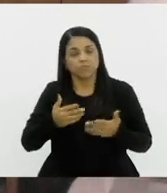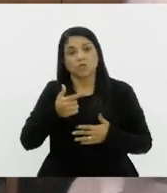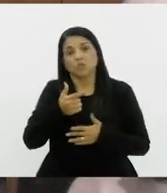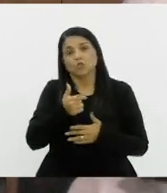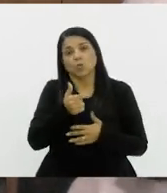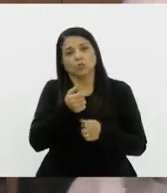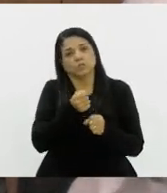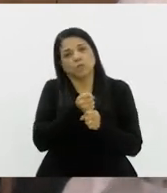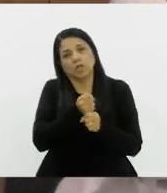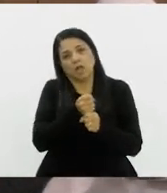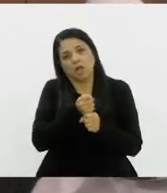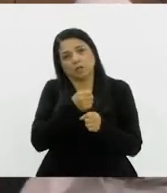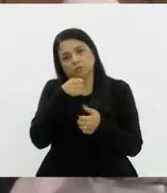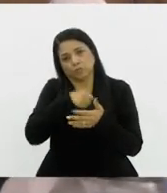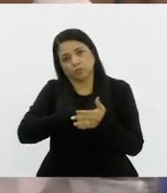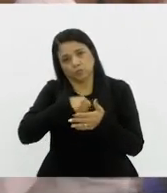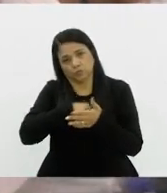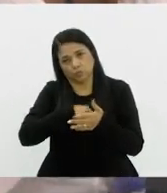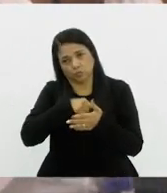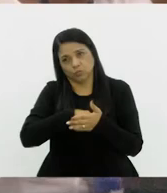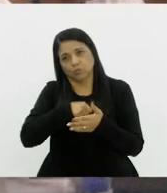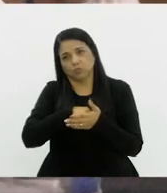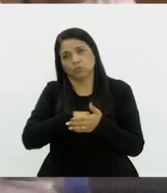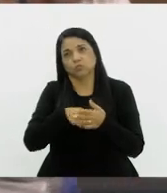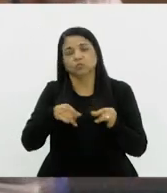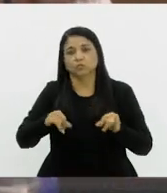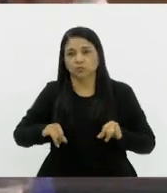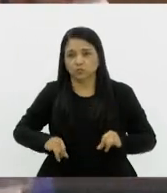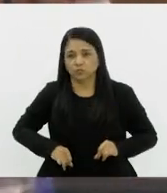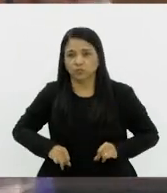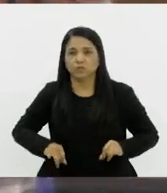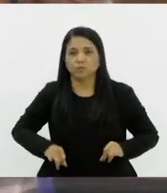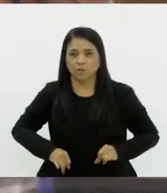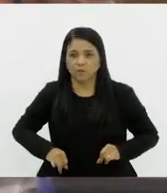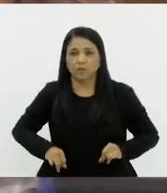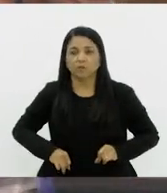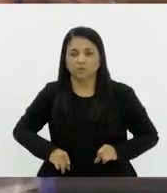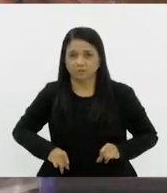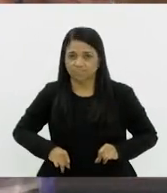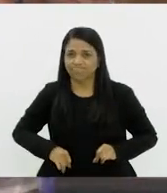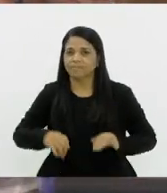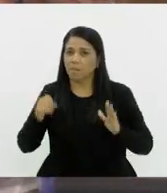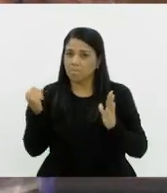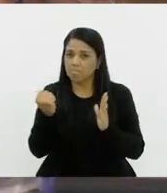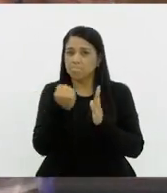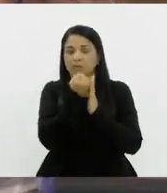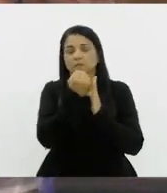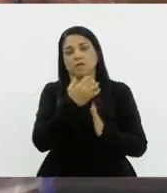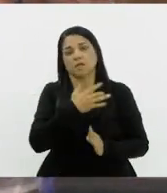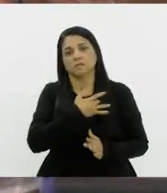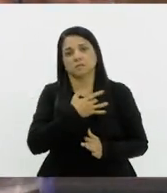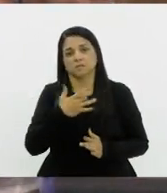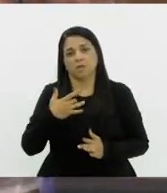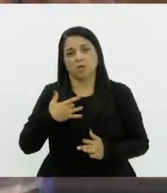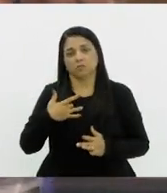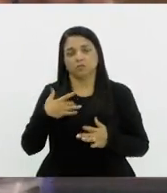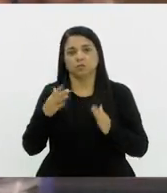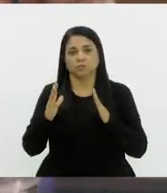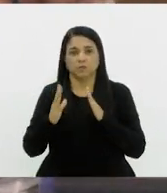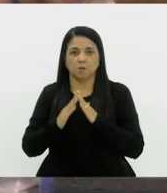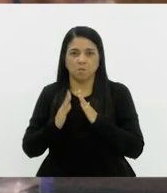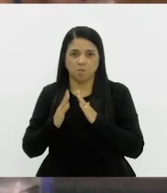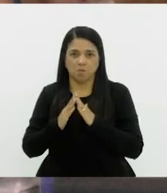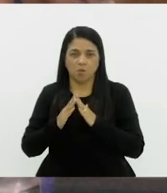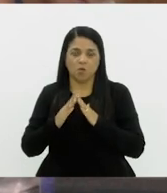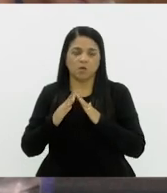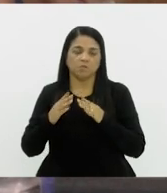estamos nessa luta. É muita luta, muito sofrimento, né? Isso está impactando a saúde dos moradores da cidade do Rio de Janeiro, os